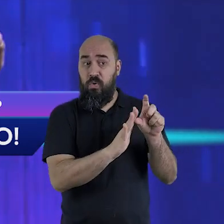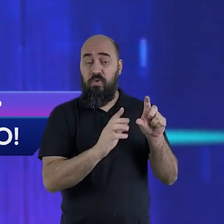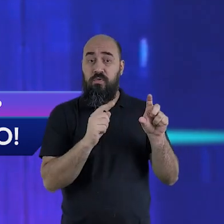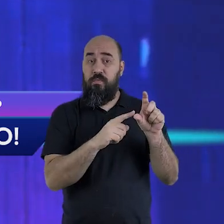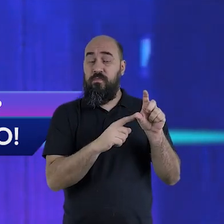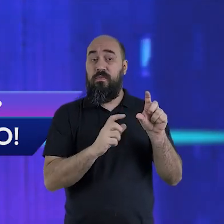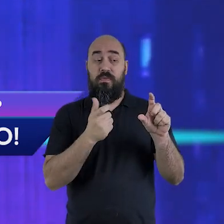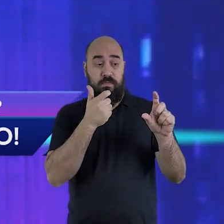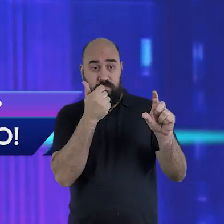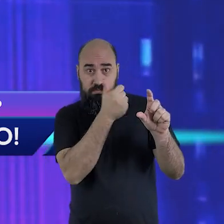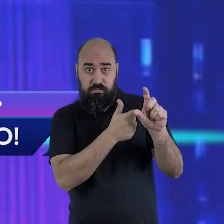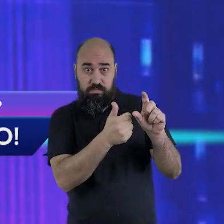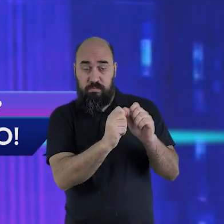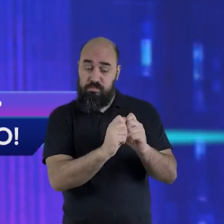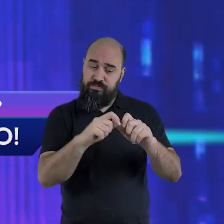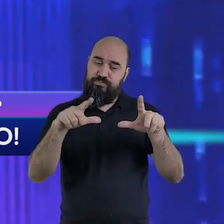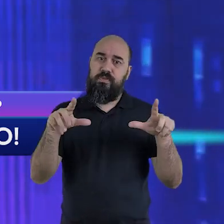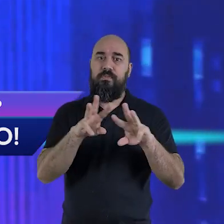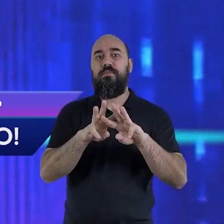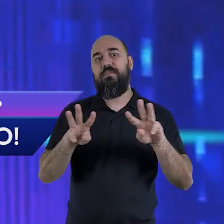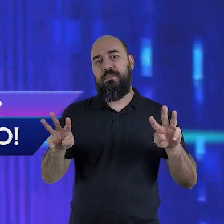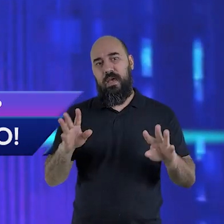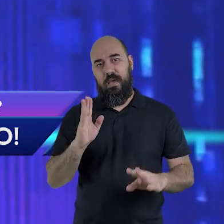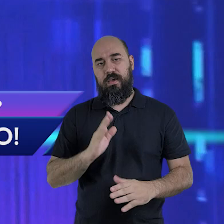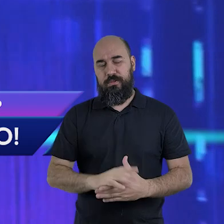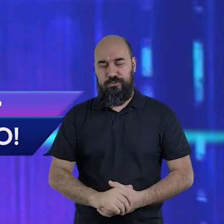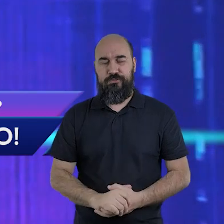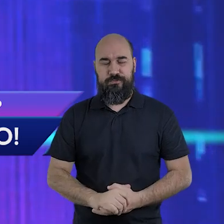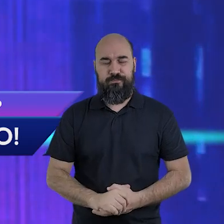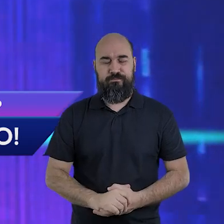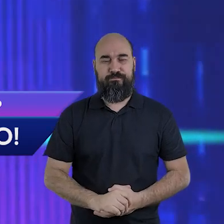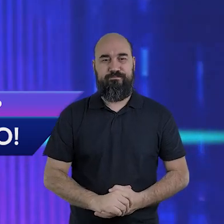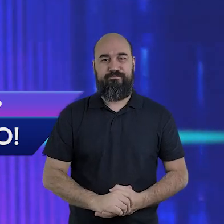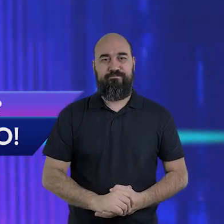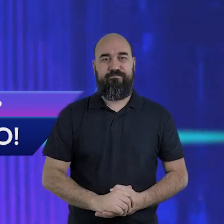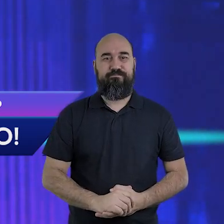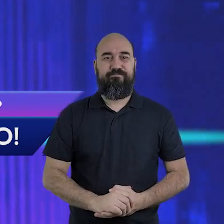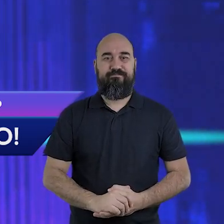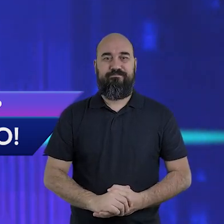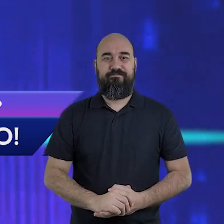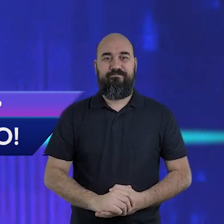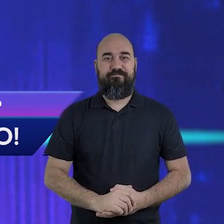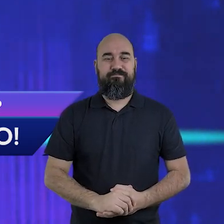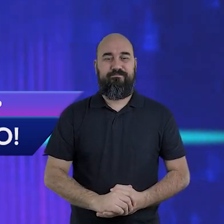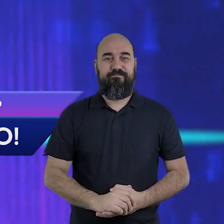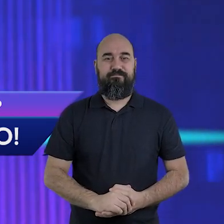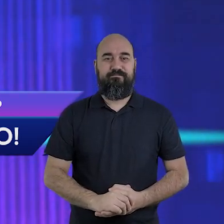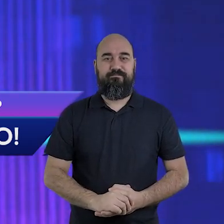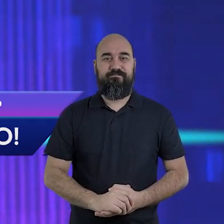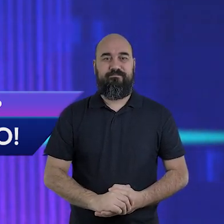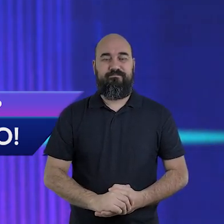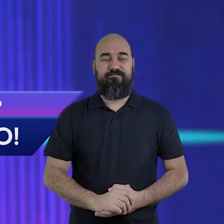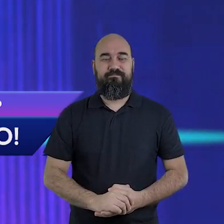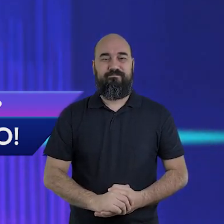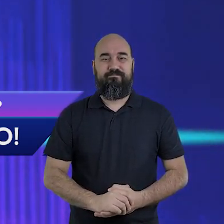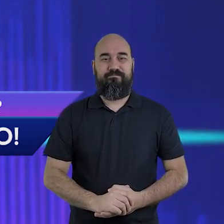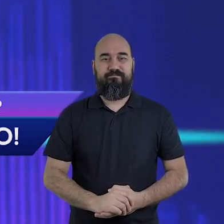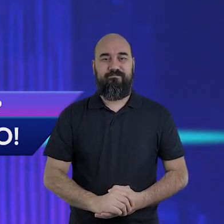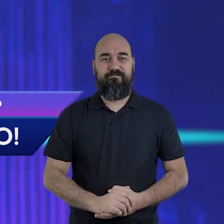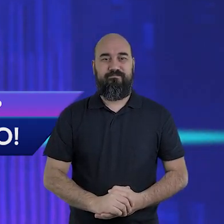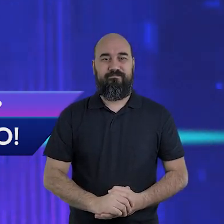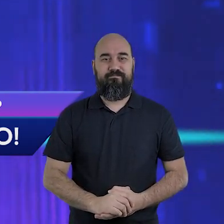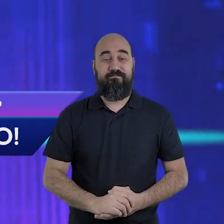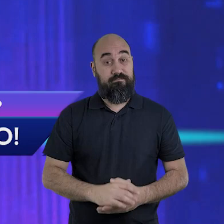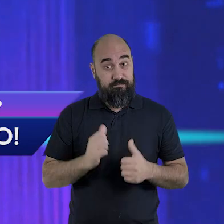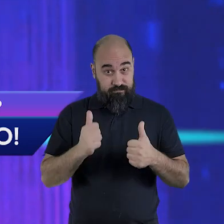QR Code. Se você apontar a câmera do seu celular, você vai ser levado diretamente para a página da Escola